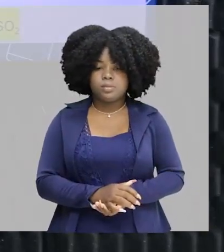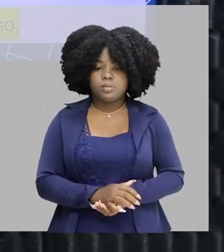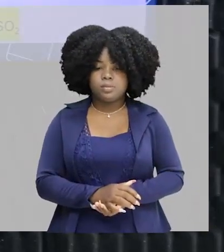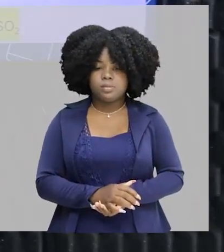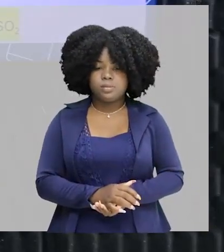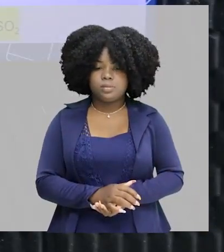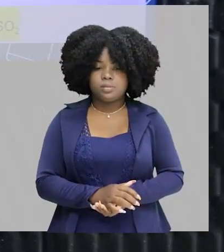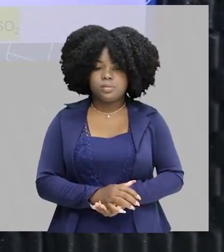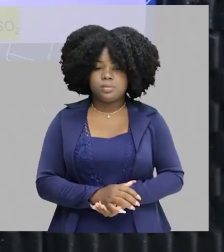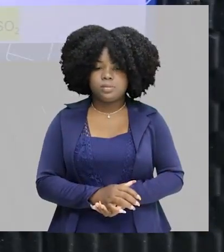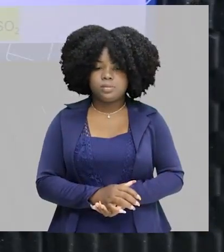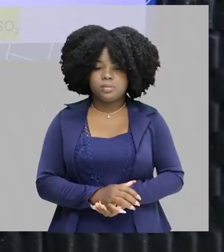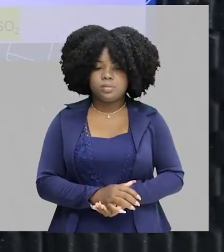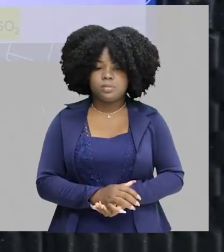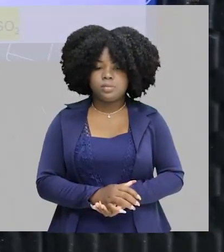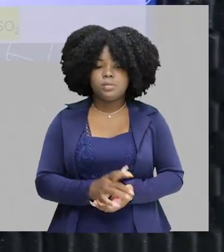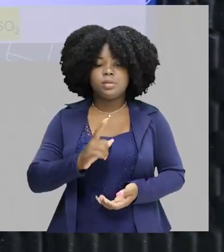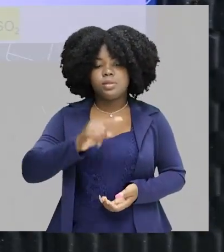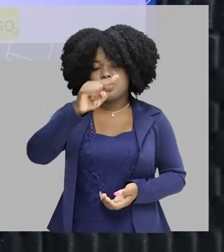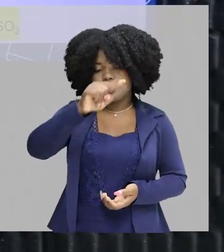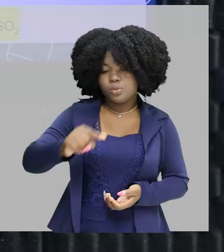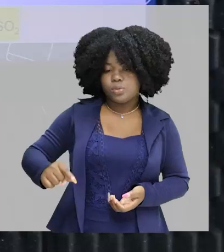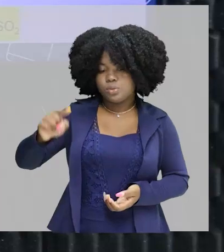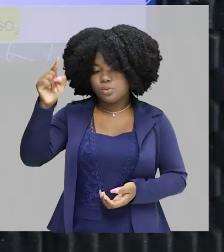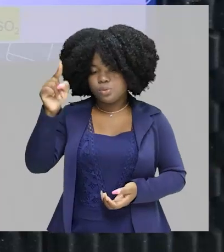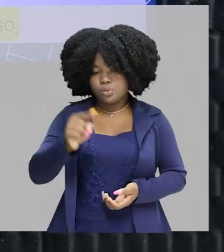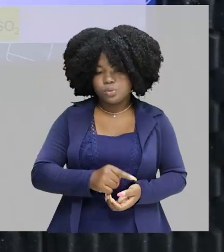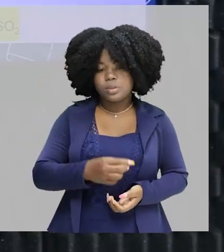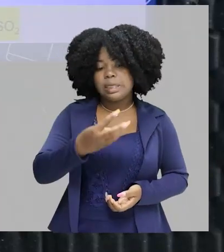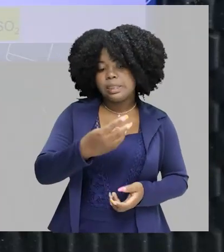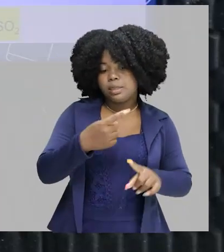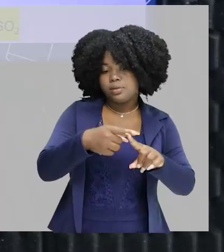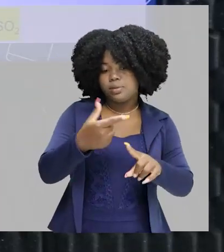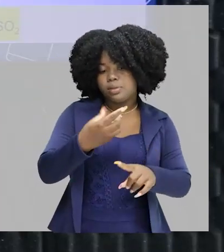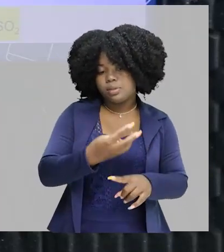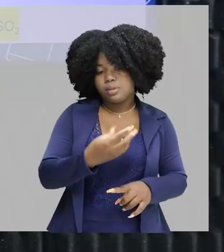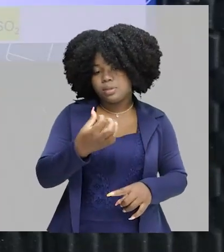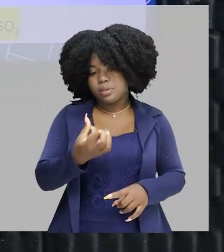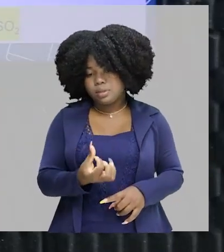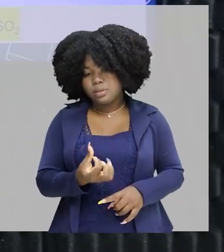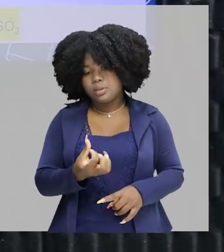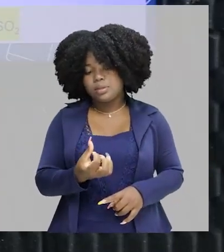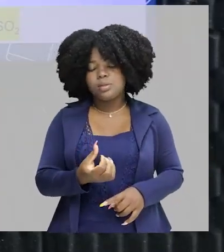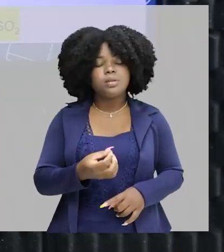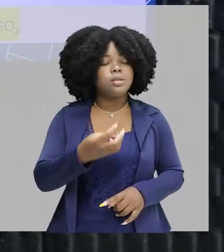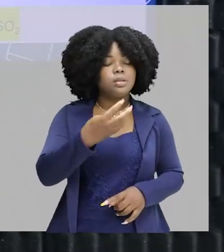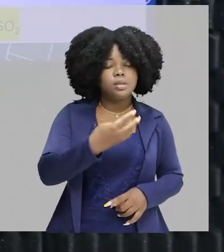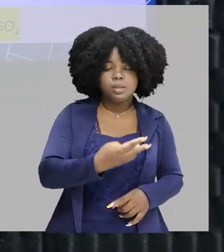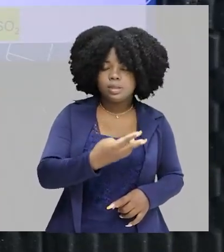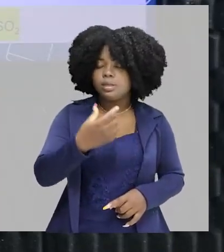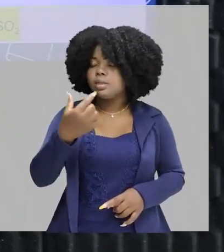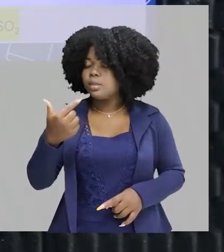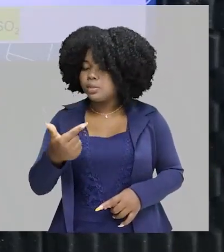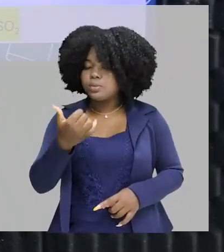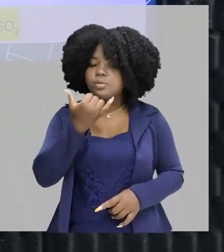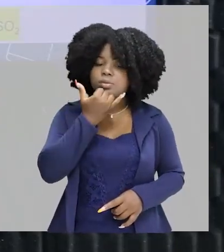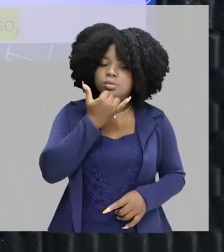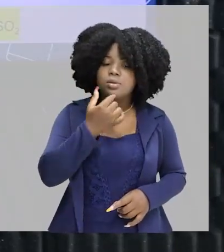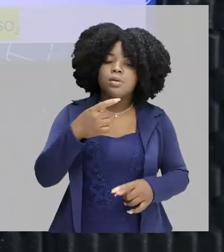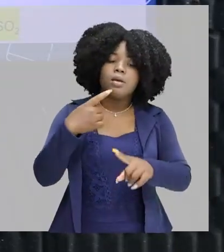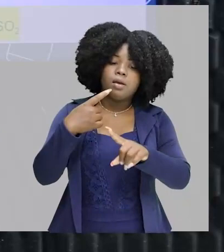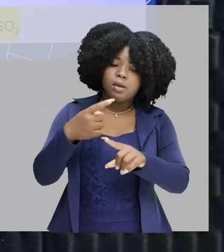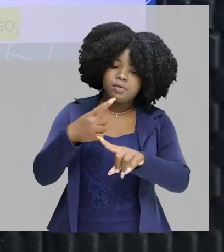ó, meios, 3 vezes 32, 3 vezes 32 vezes X